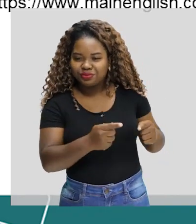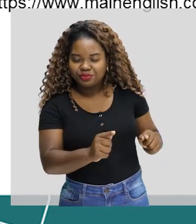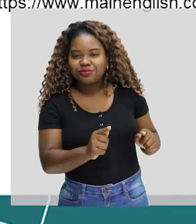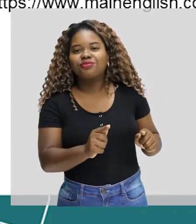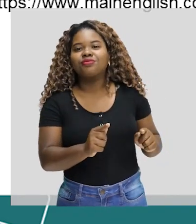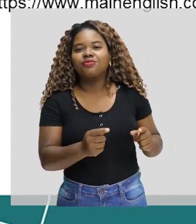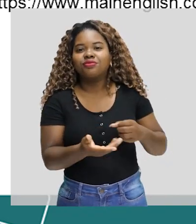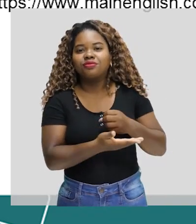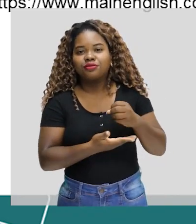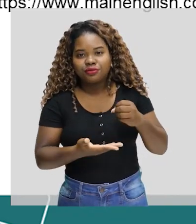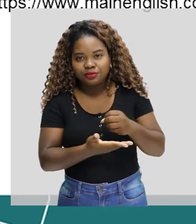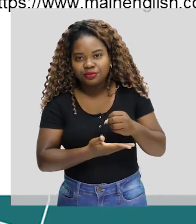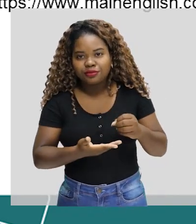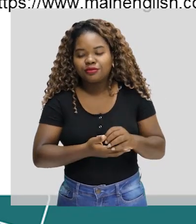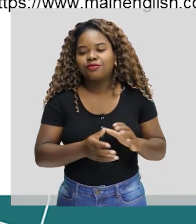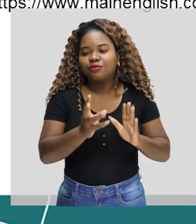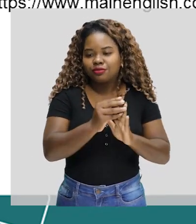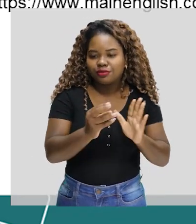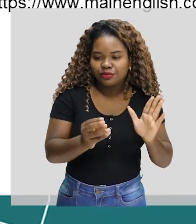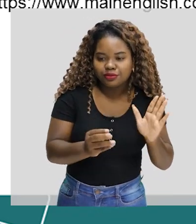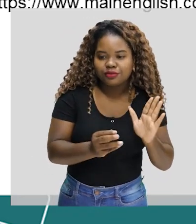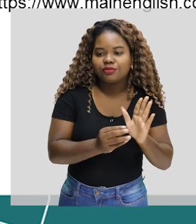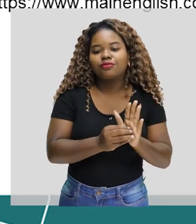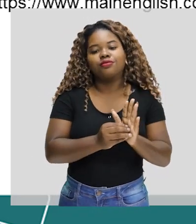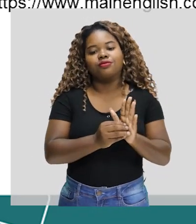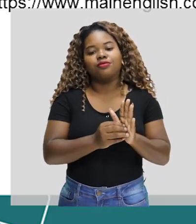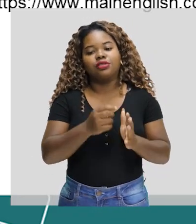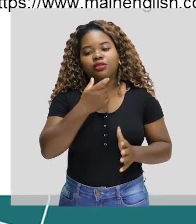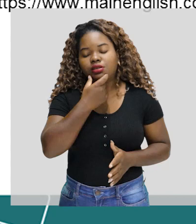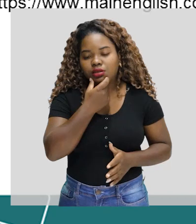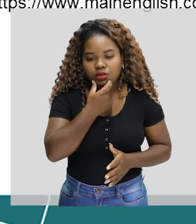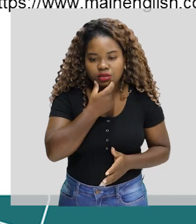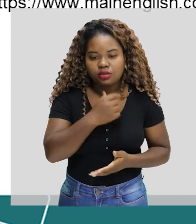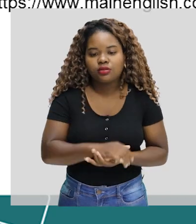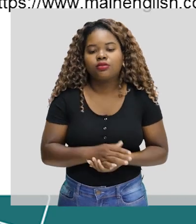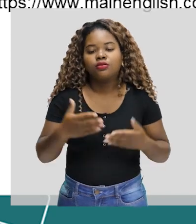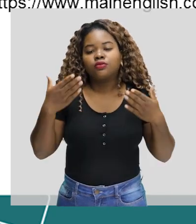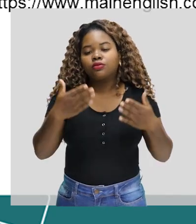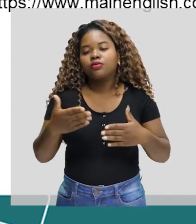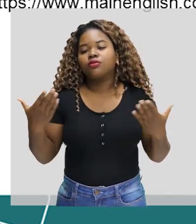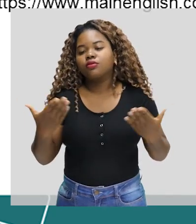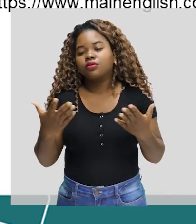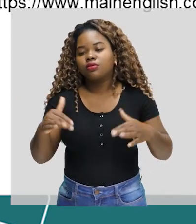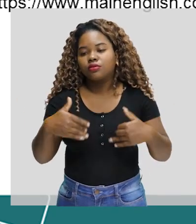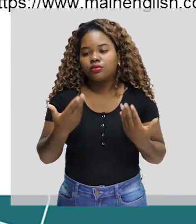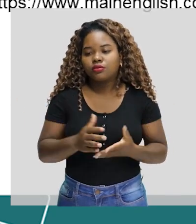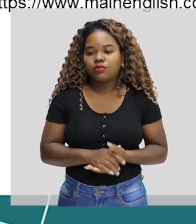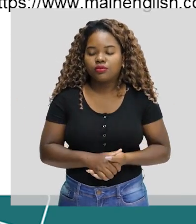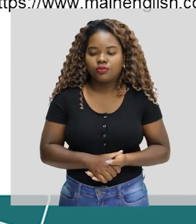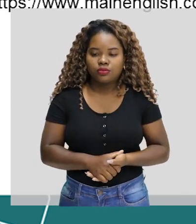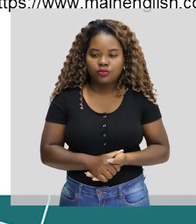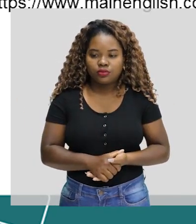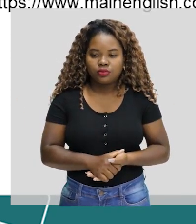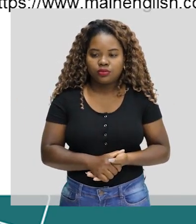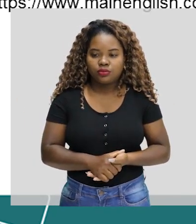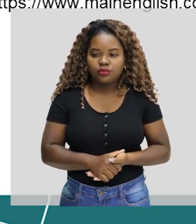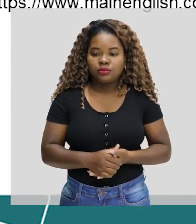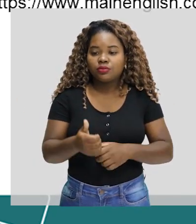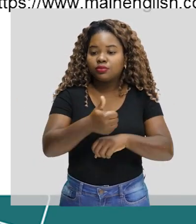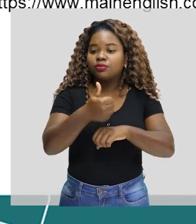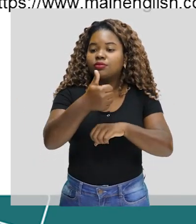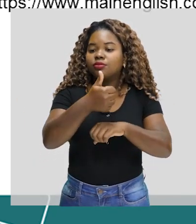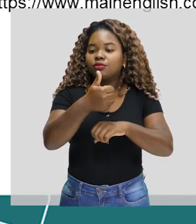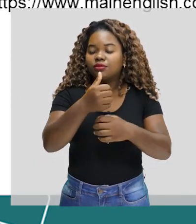revisão básica de conteúdos elementares da língua inglesa. E o nosso foco hoje são pronouns. Nossa primeira